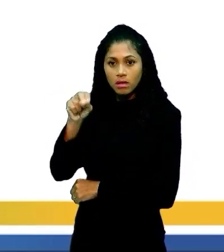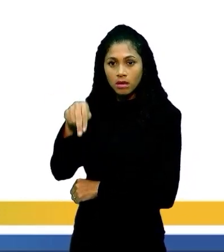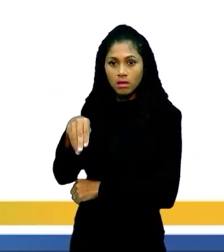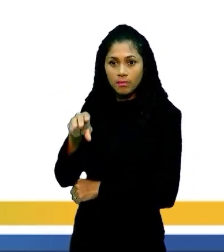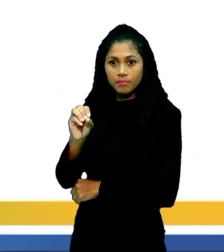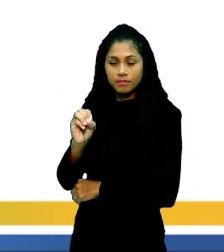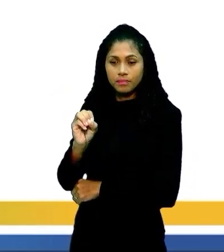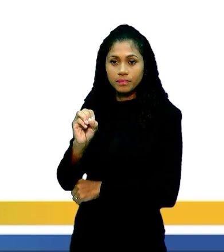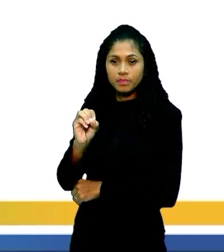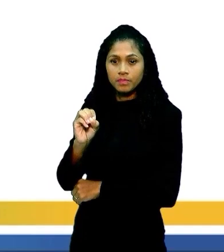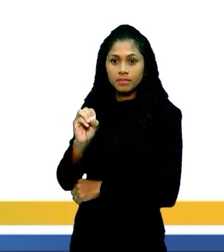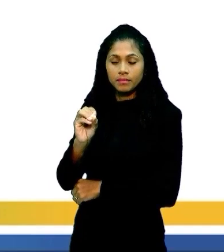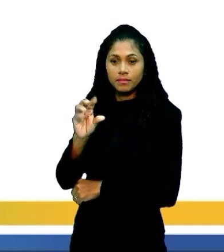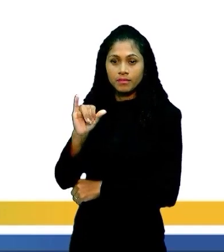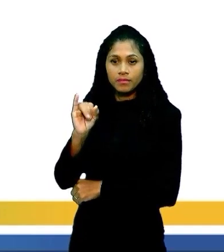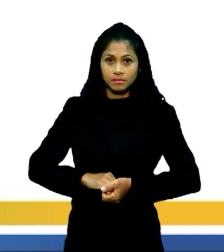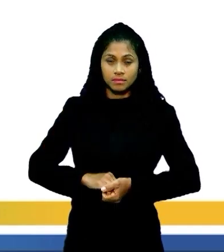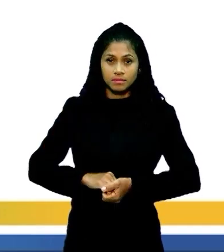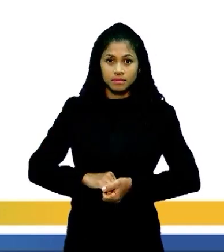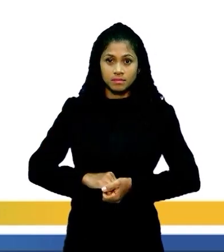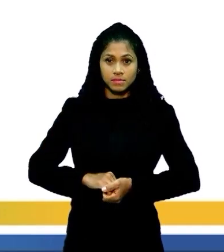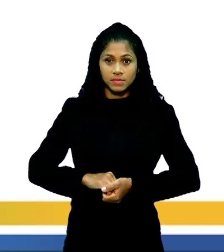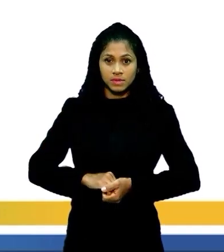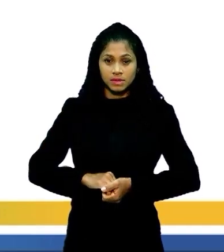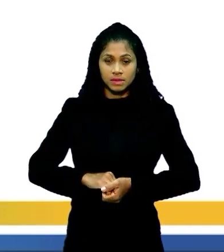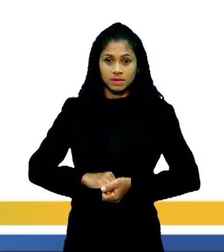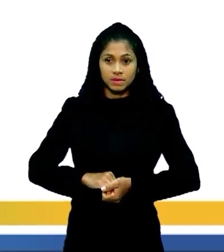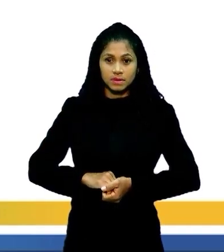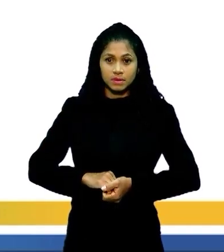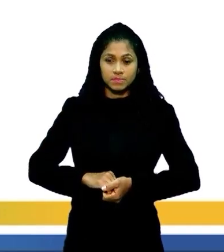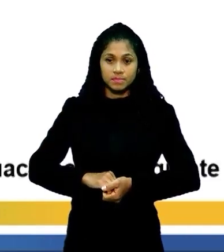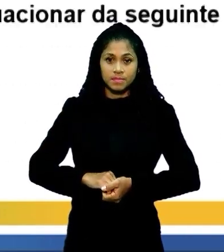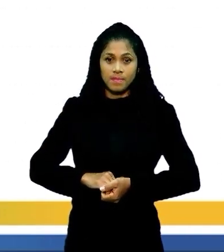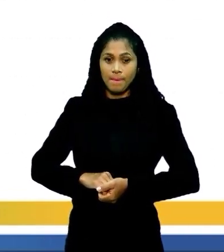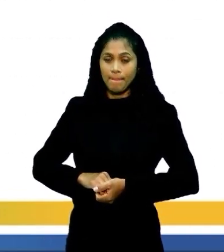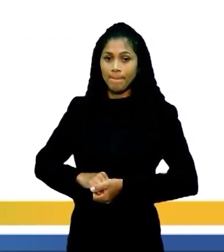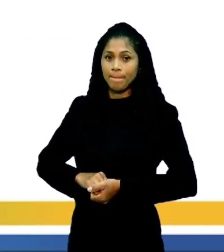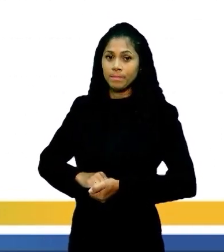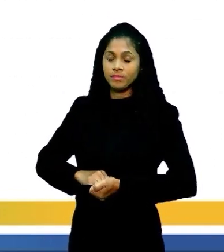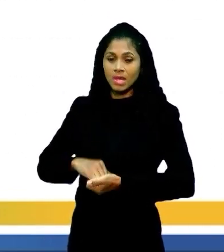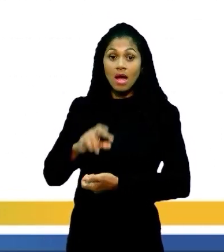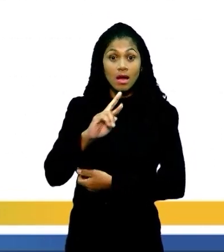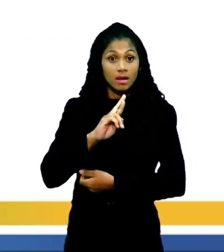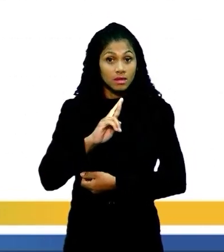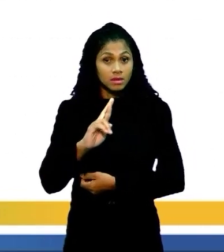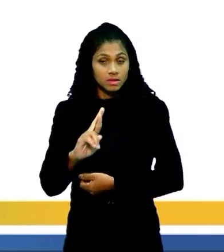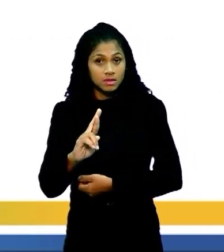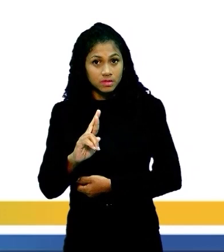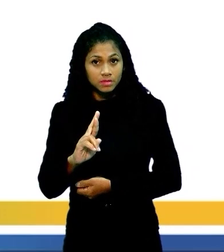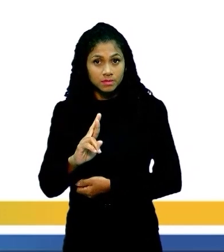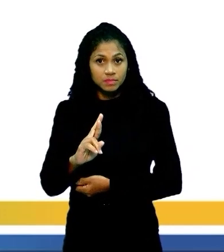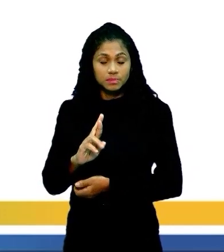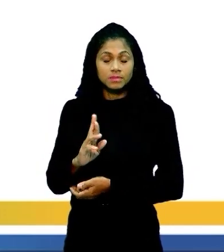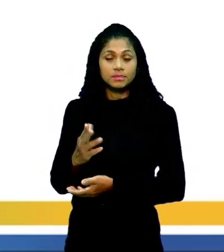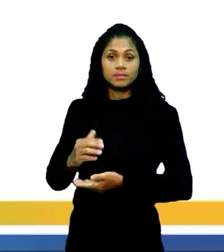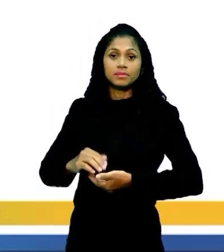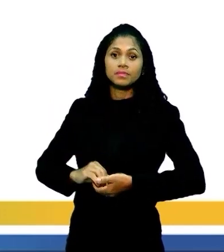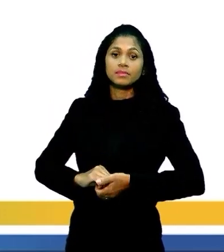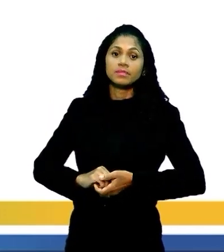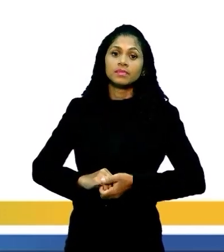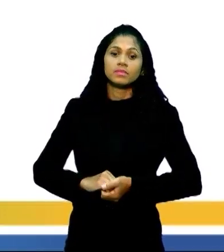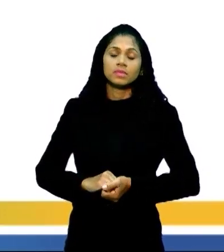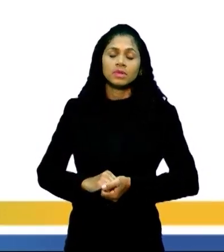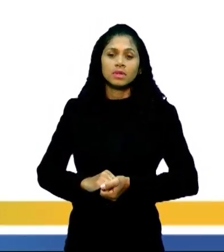5 alternativas, tudo bem? Então, vamos ver a resposta. Olha só,